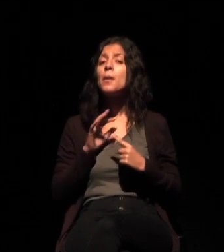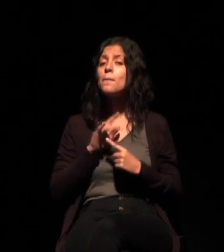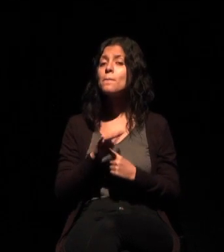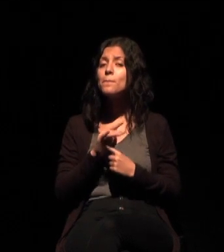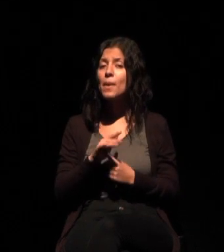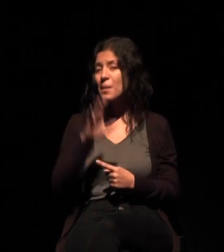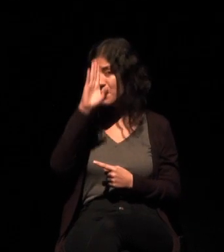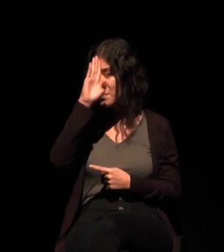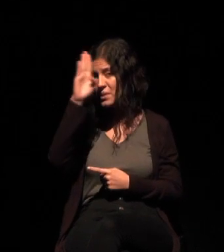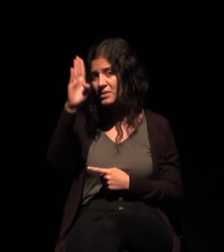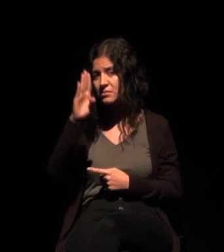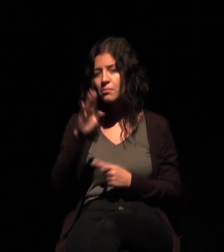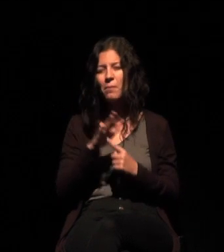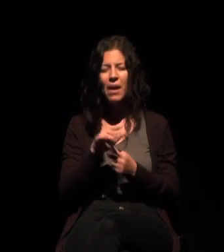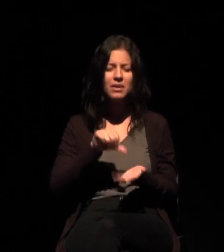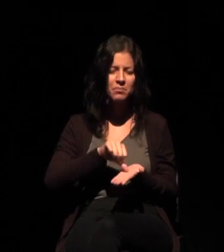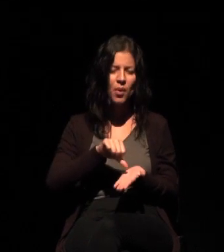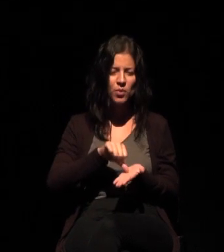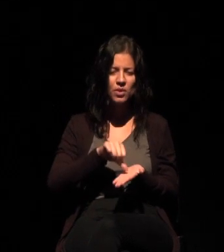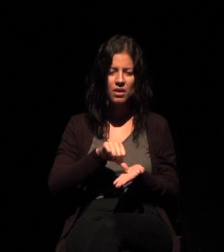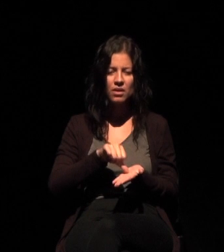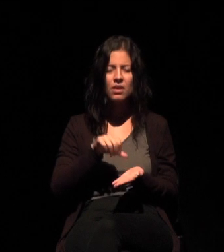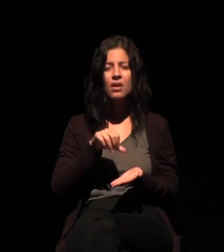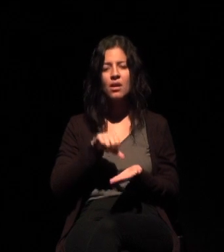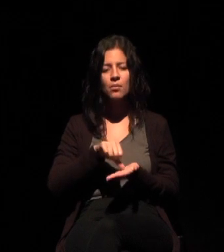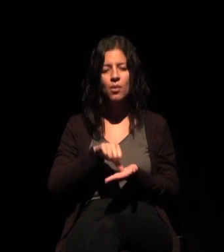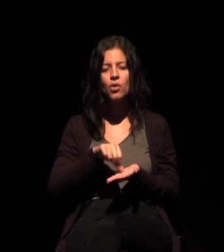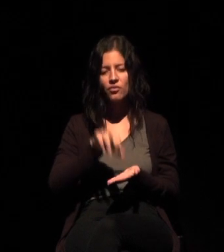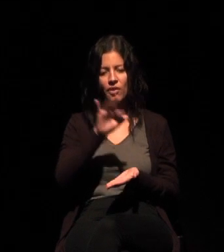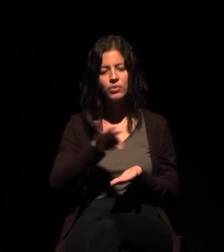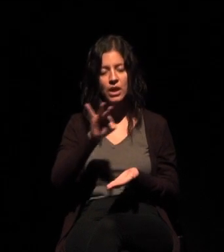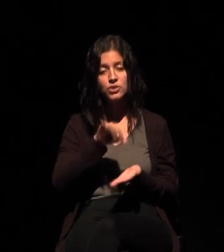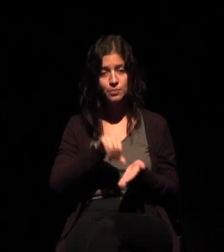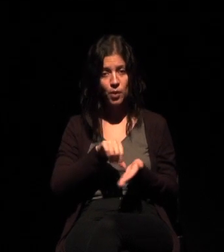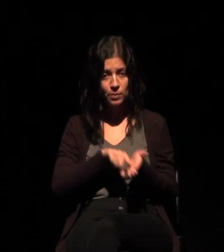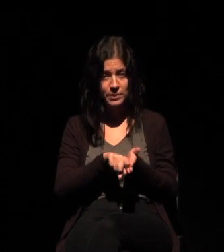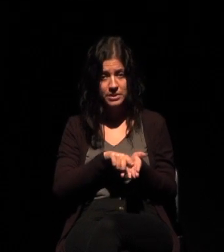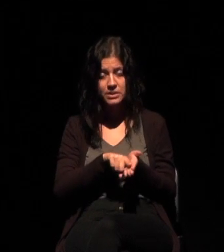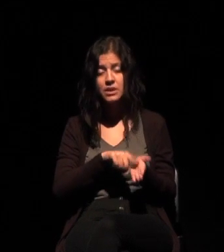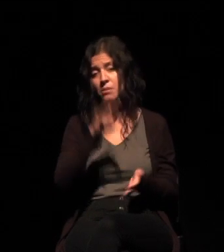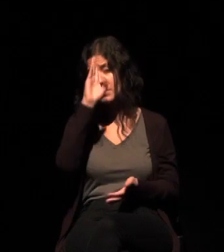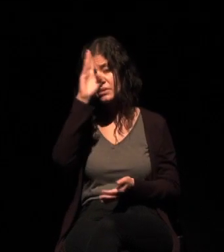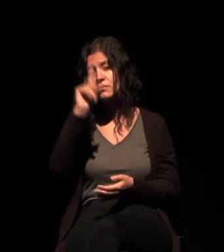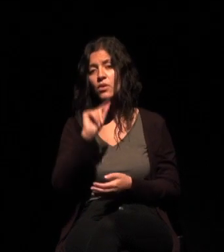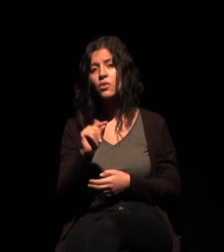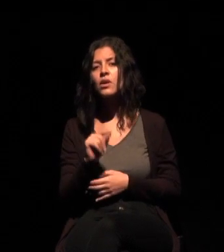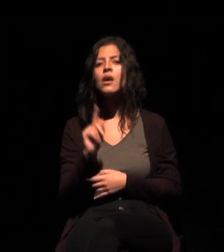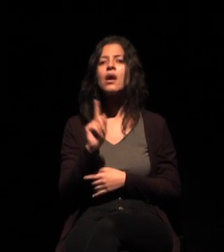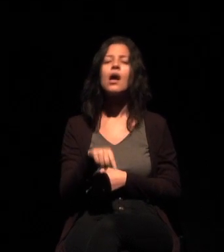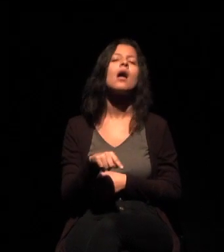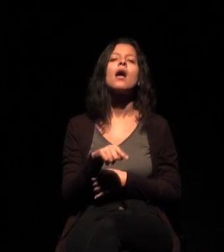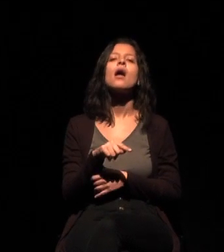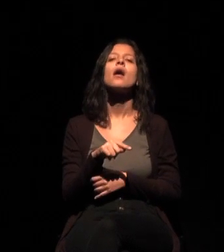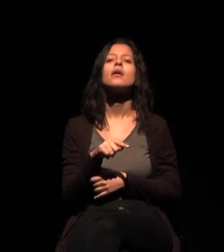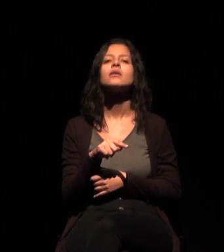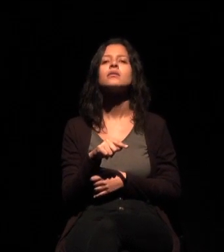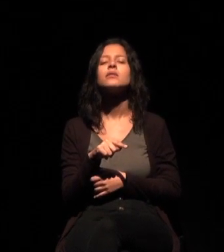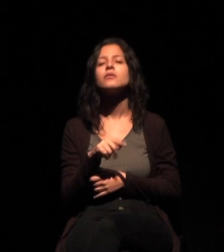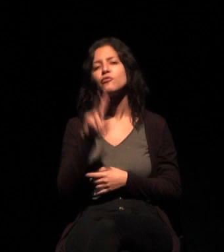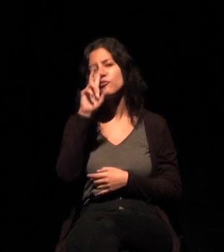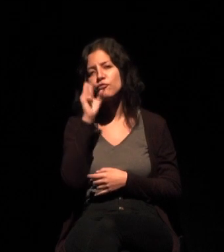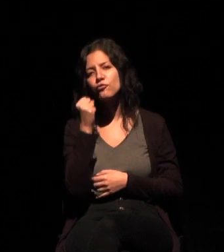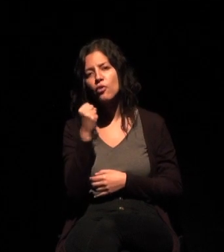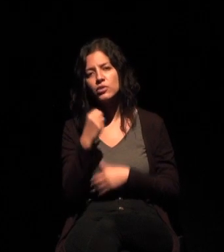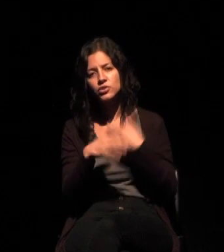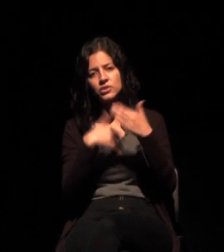facto é o fato de apoiar empresas em várias áreas ou seja nós temos um investimento muito forte com tecnologia sem dúvida o